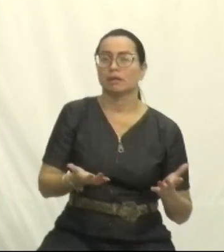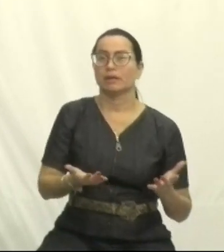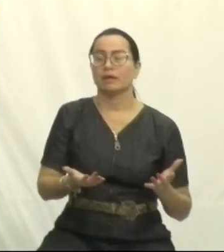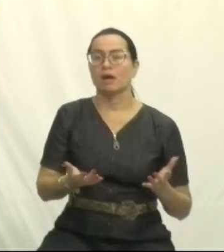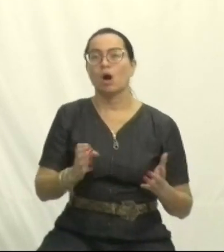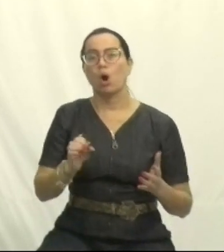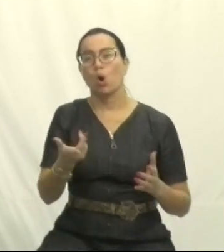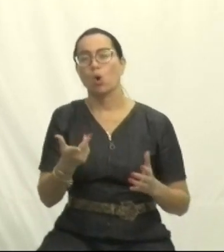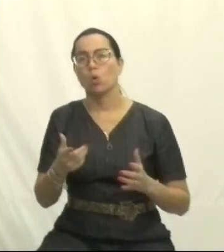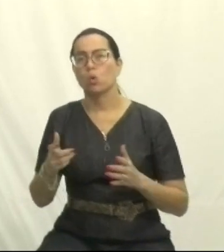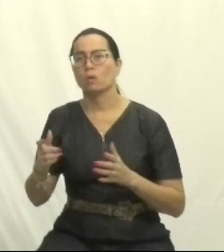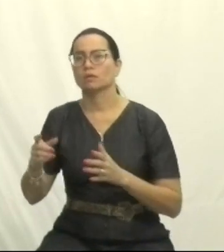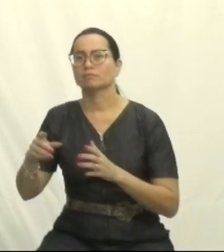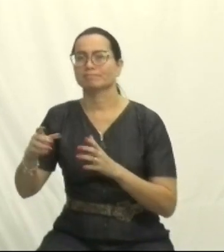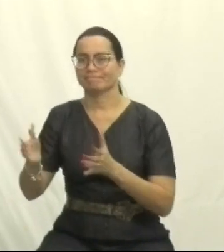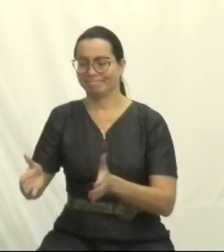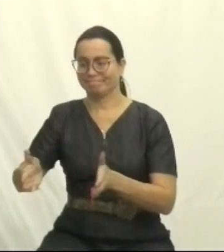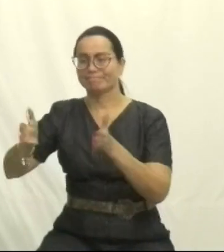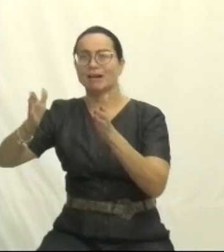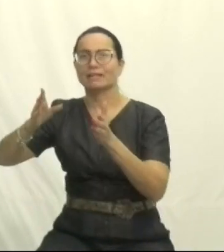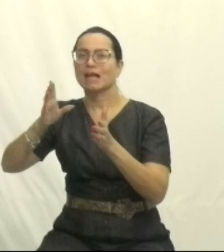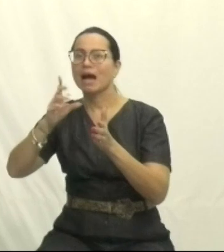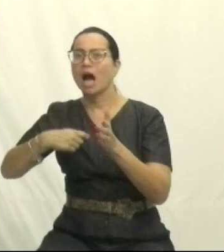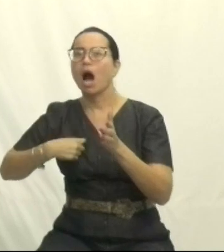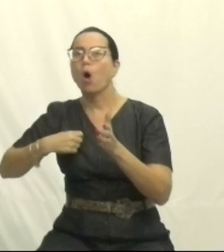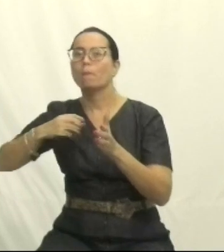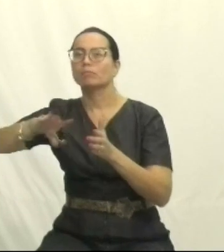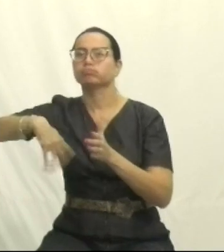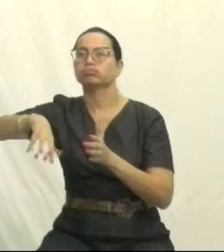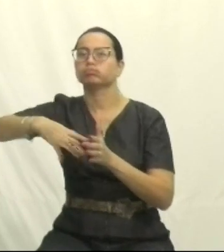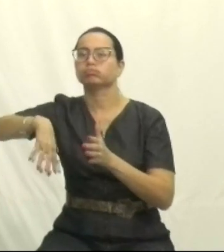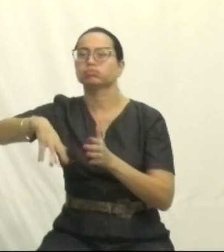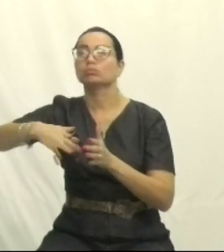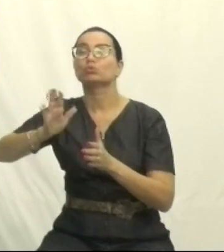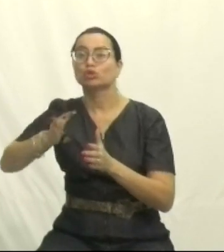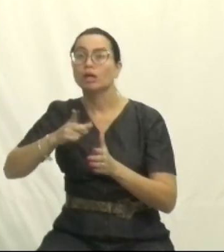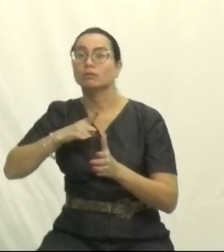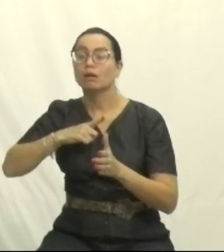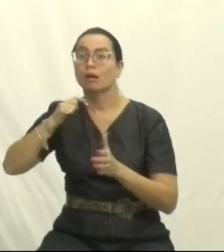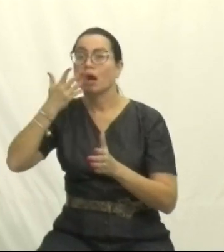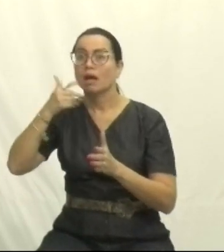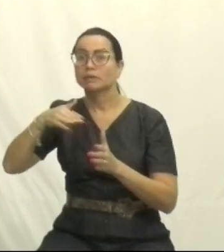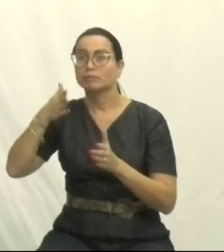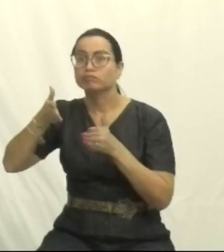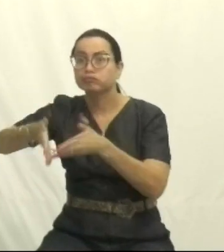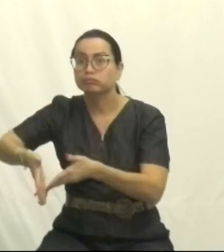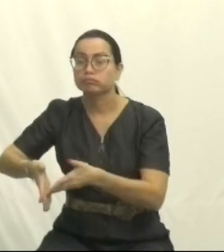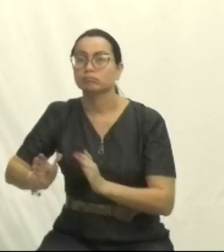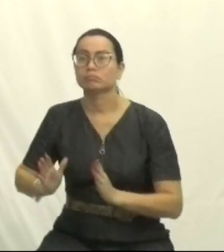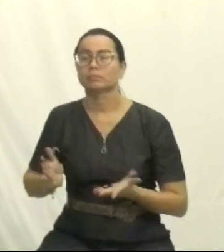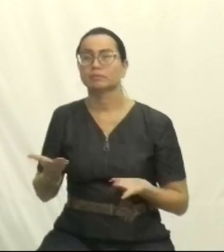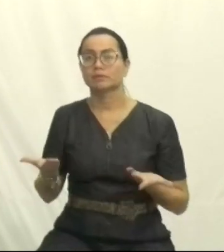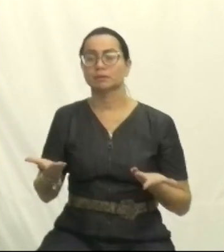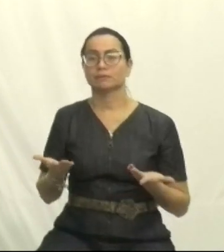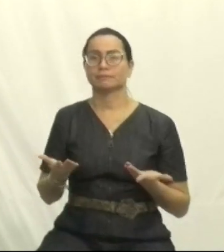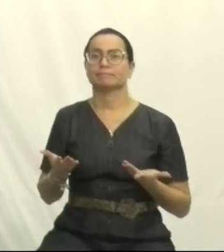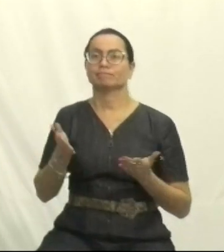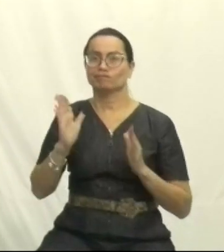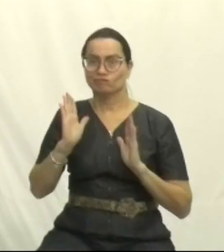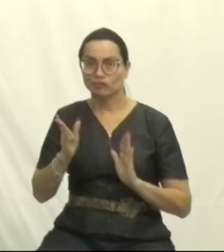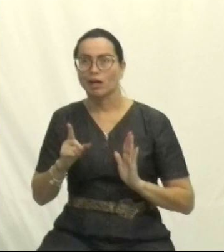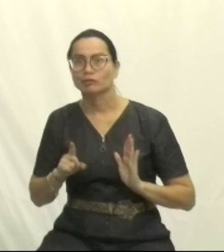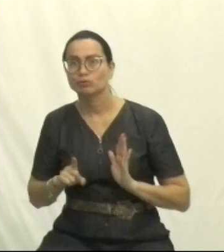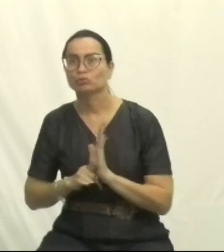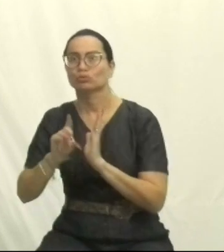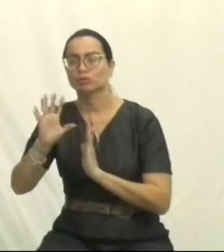ensinássemos as crianças sobre esses perigos que também existem aqui no interior, né? Então, a gente traçou como meta trabalharmos nas